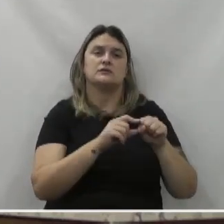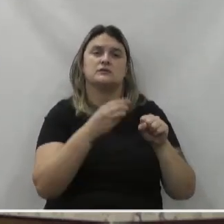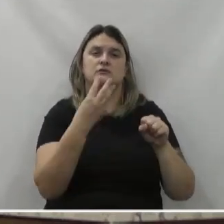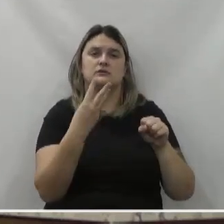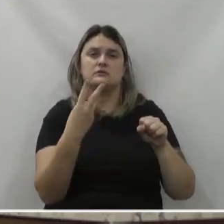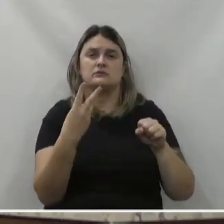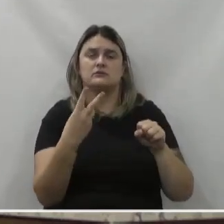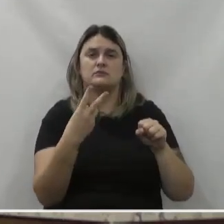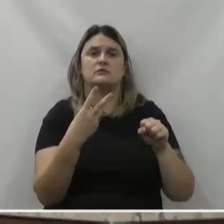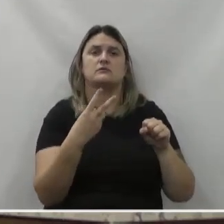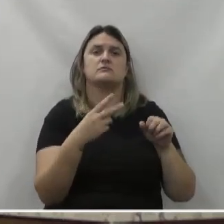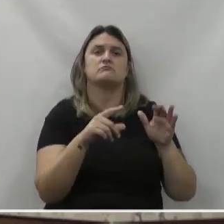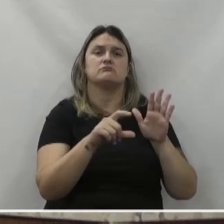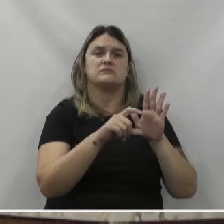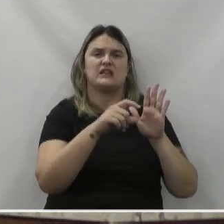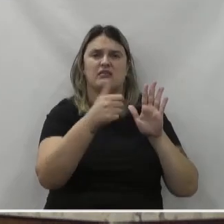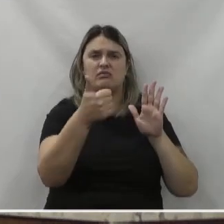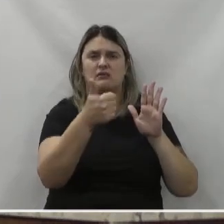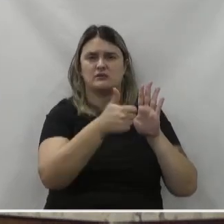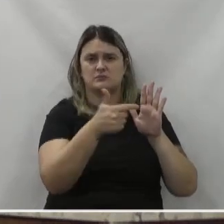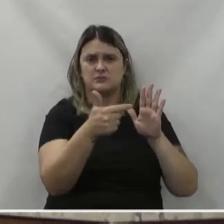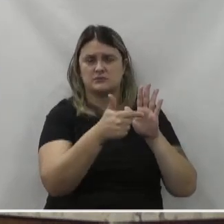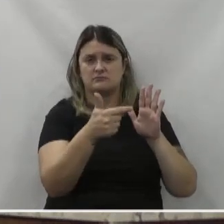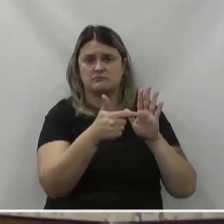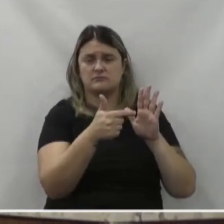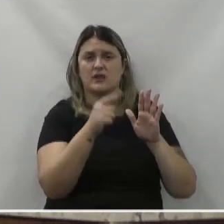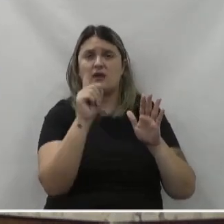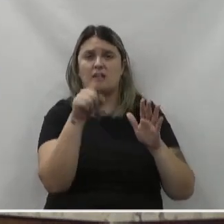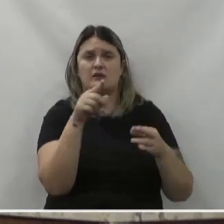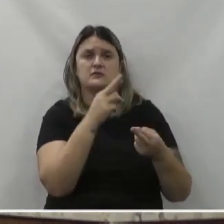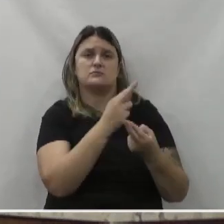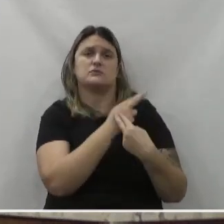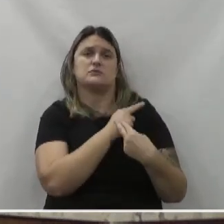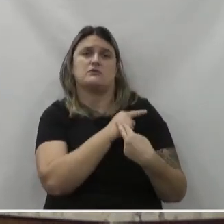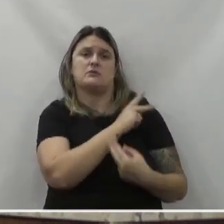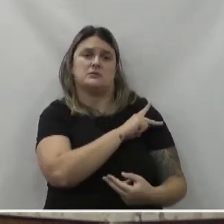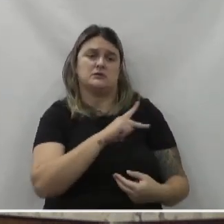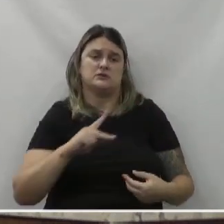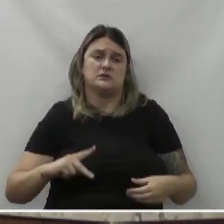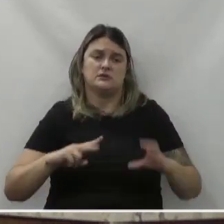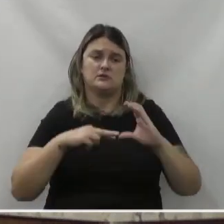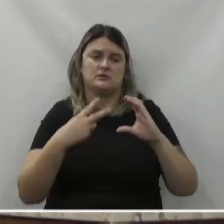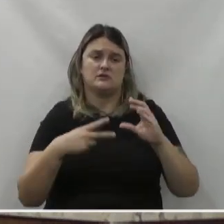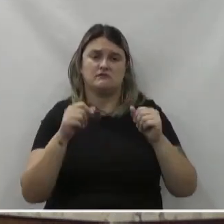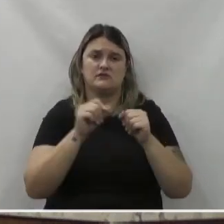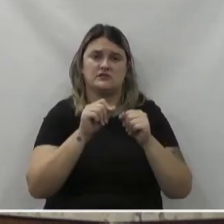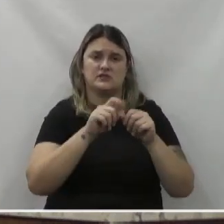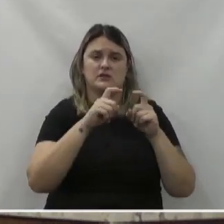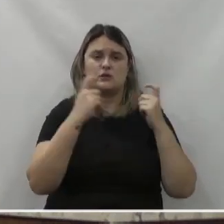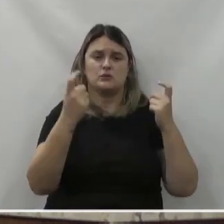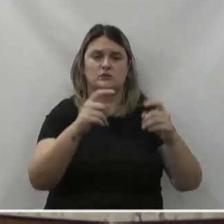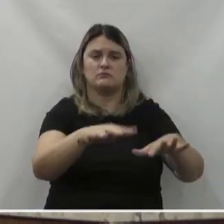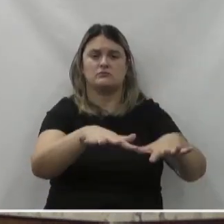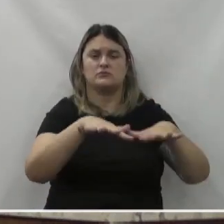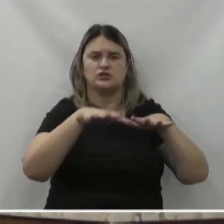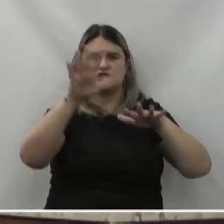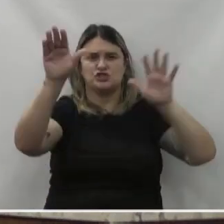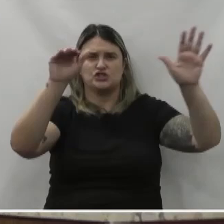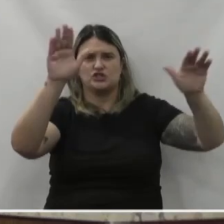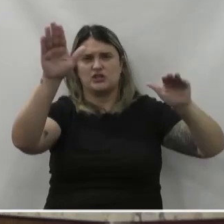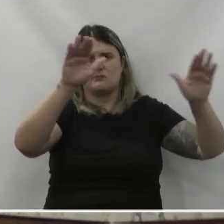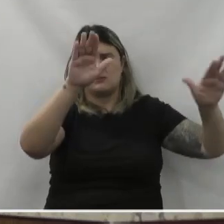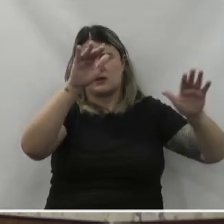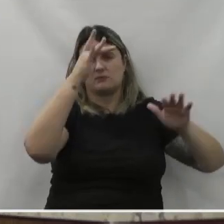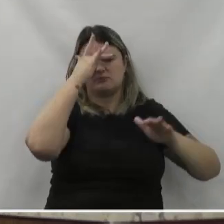32, inciso 12º, compete ao presidente realizar audiências públicas com entidade da